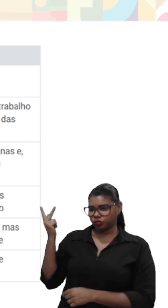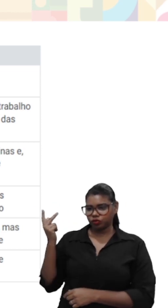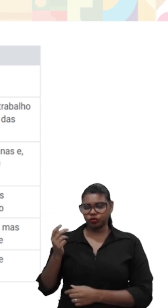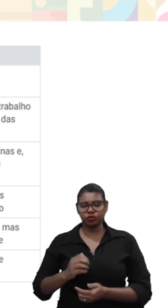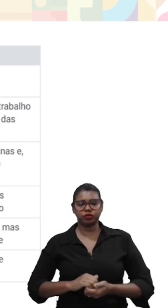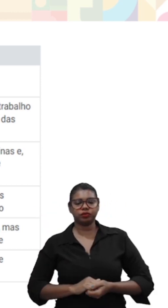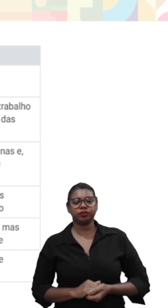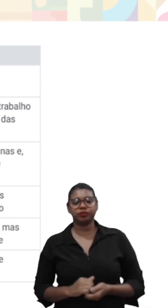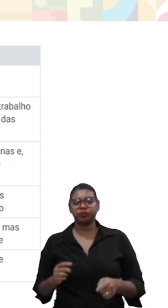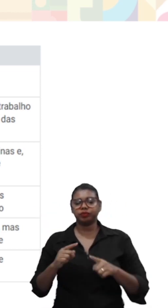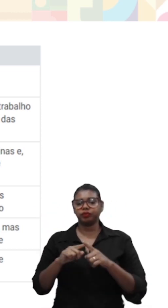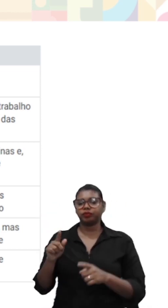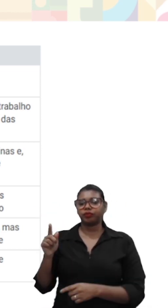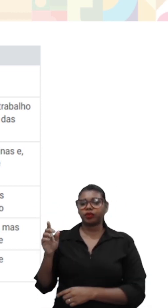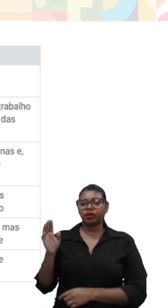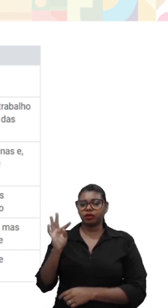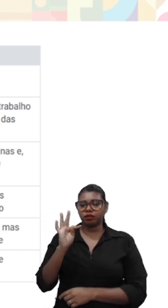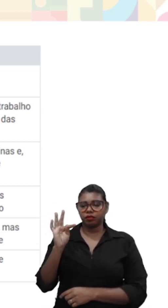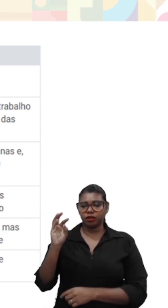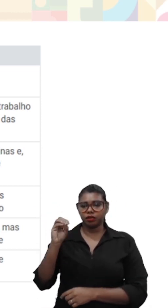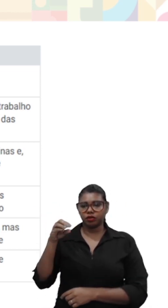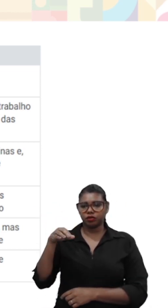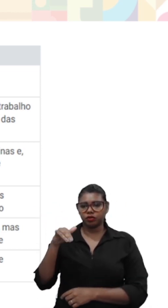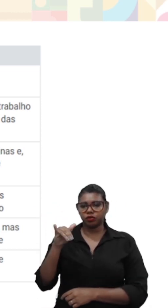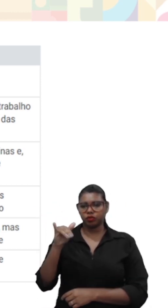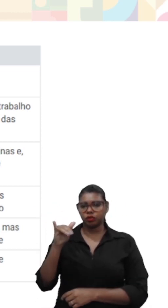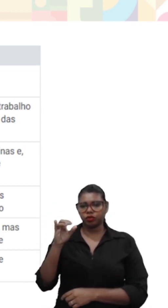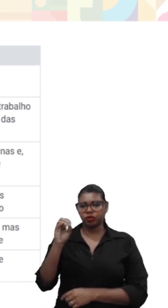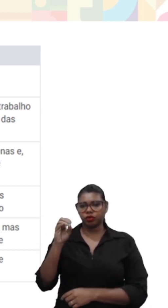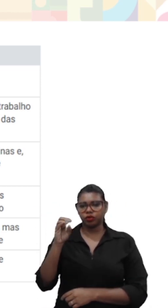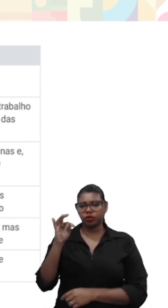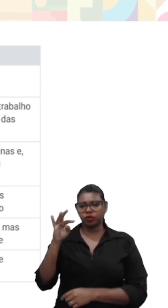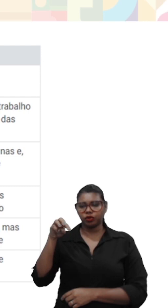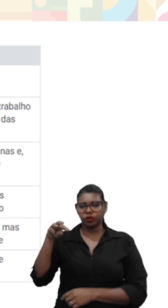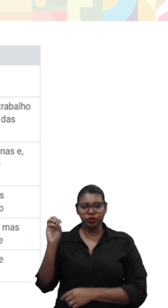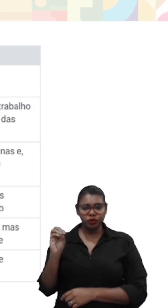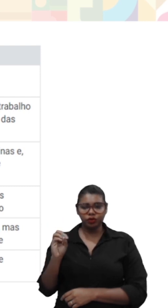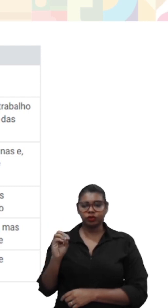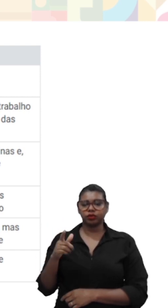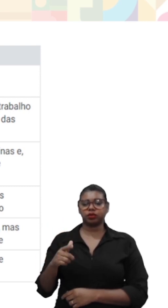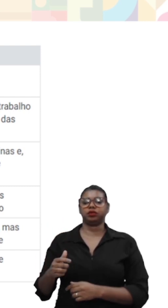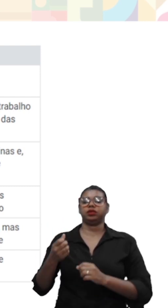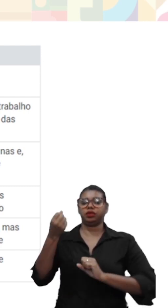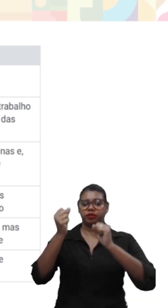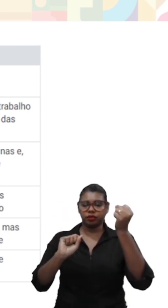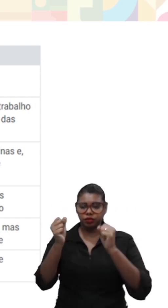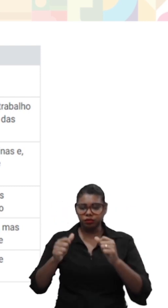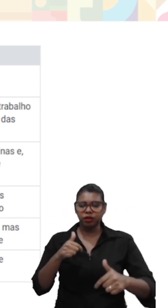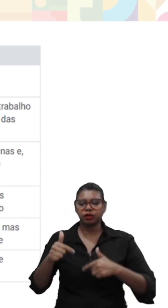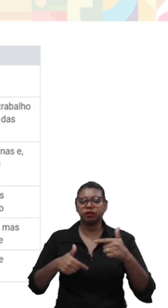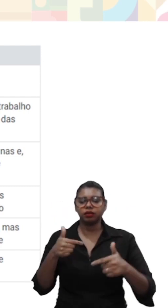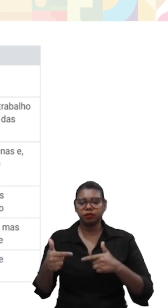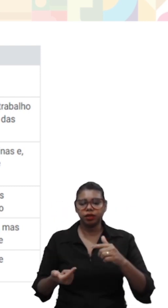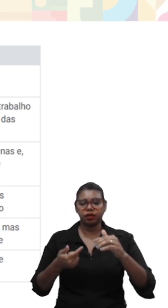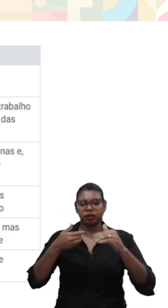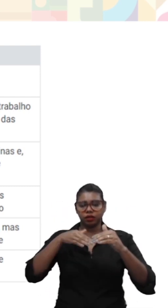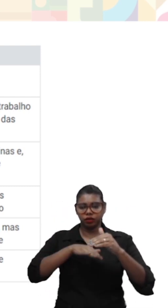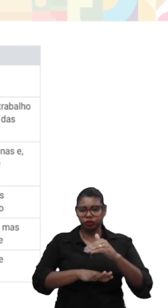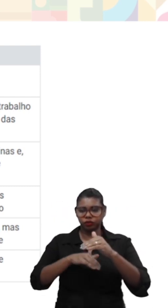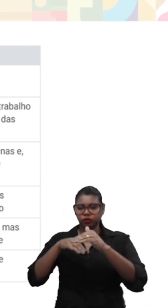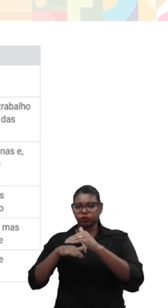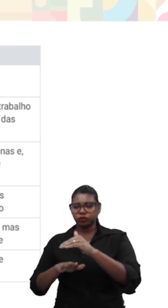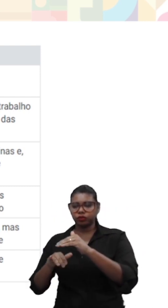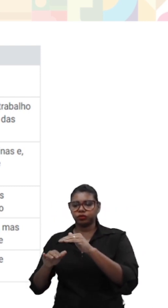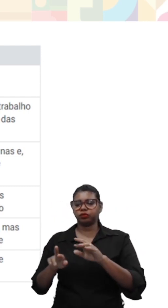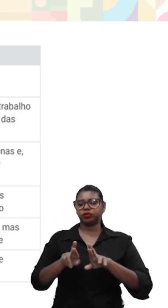tanto, né? Por causa da diversidade do trabalhador, né, com as máquinas, e os estoques, né, aí está a